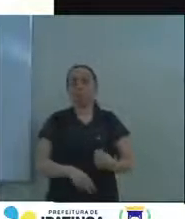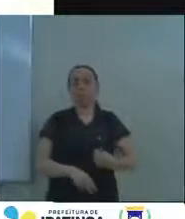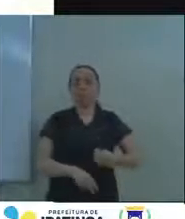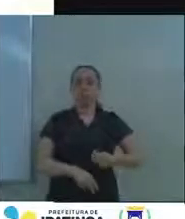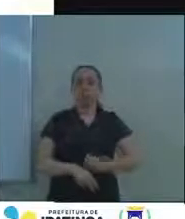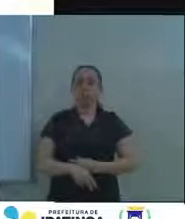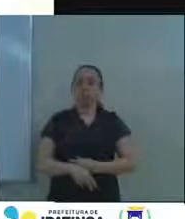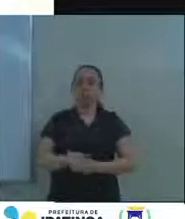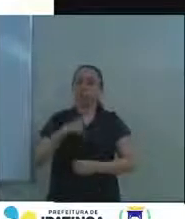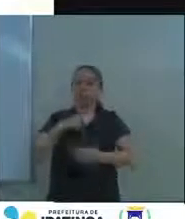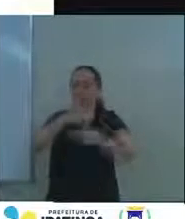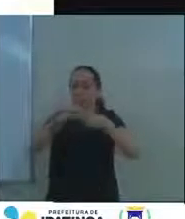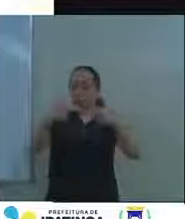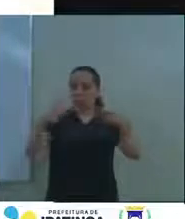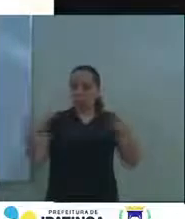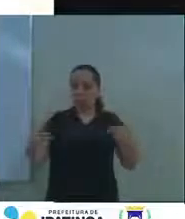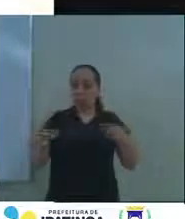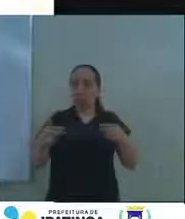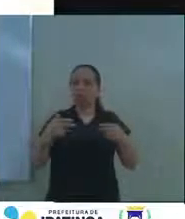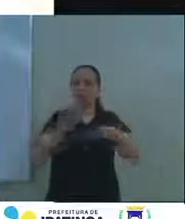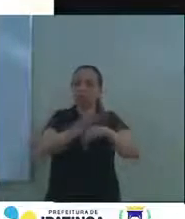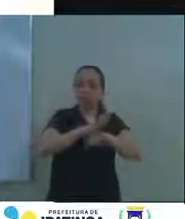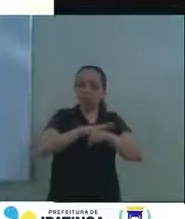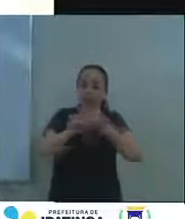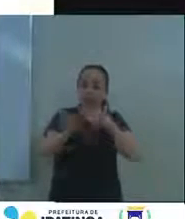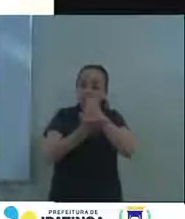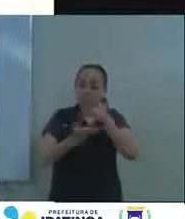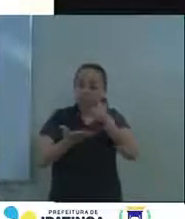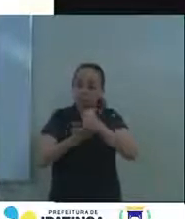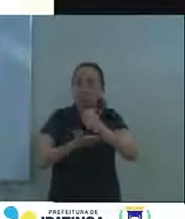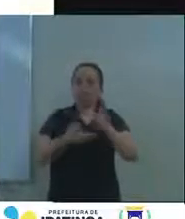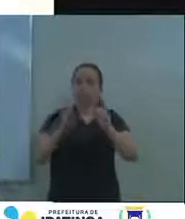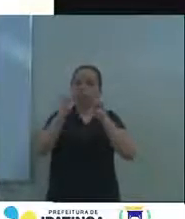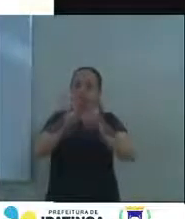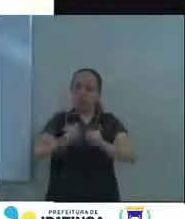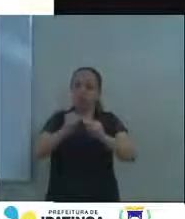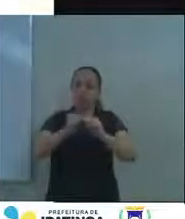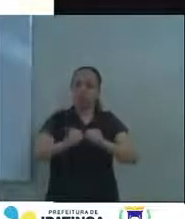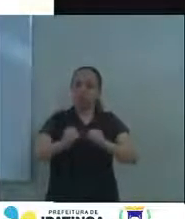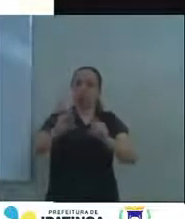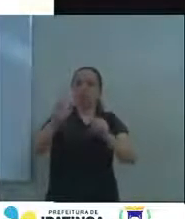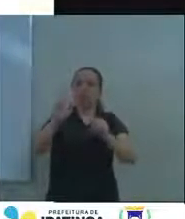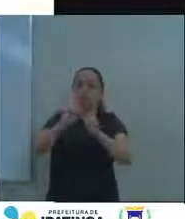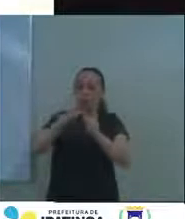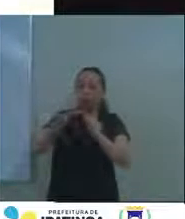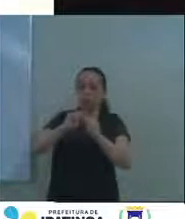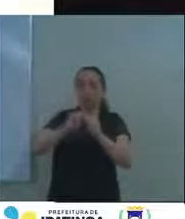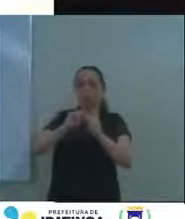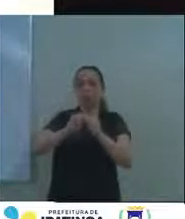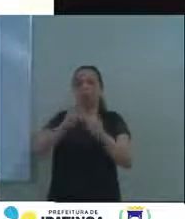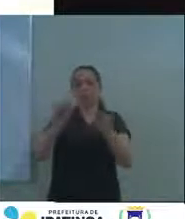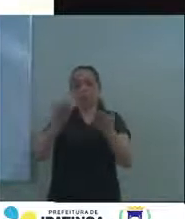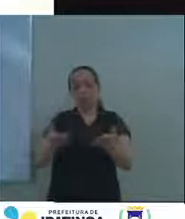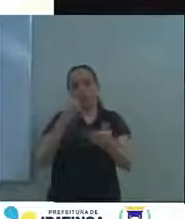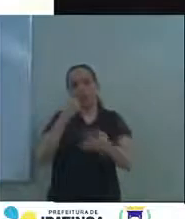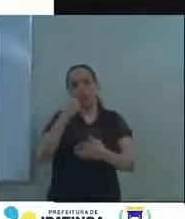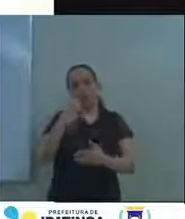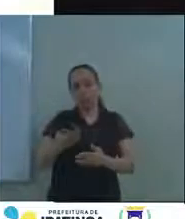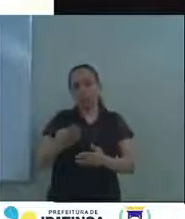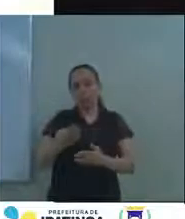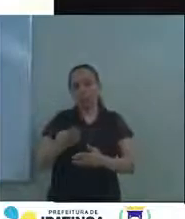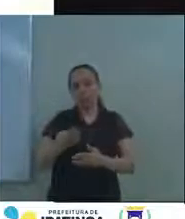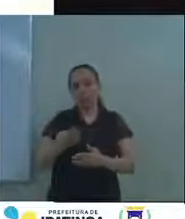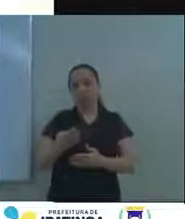aqui são alguns exercícios básicos que vocês podem utilizar, mas a gente sempre orienta fazer